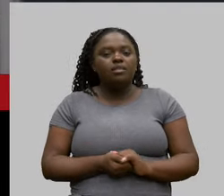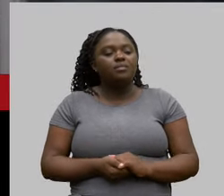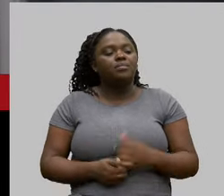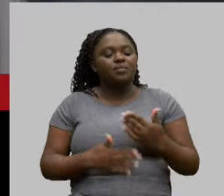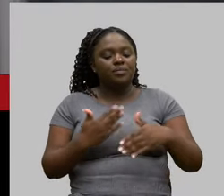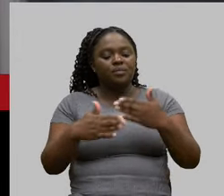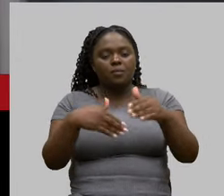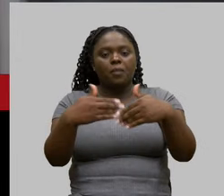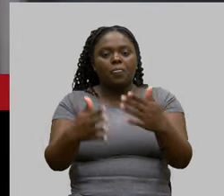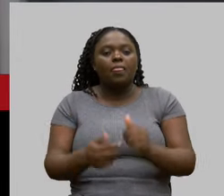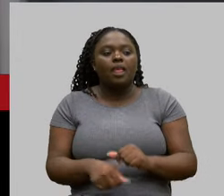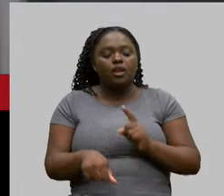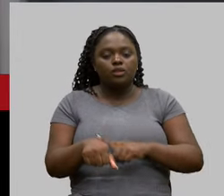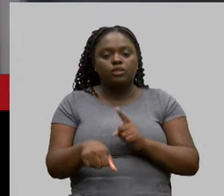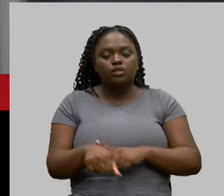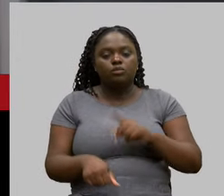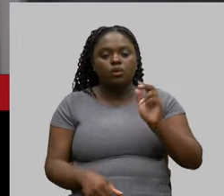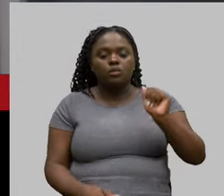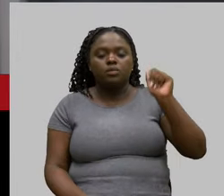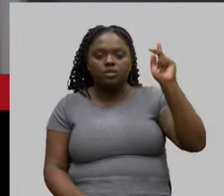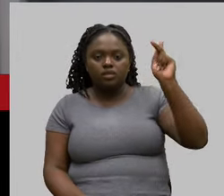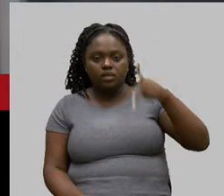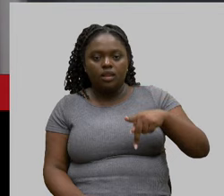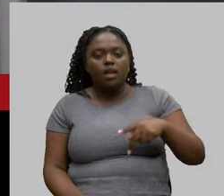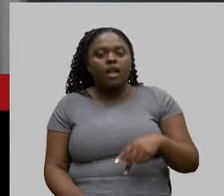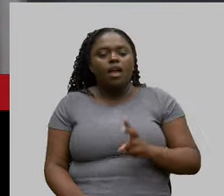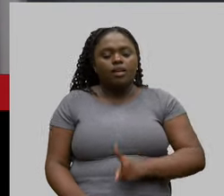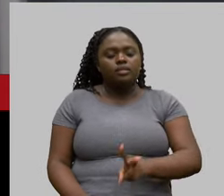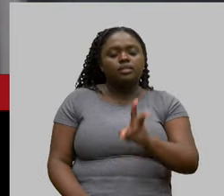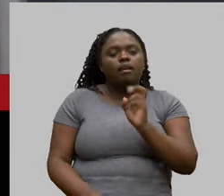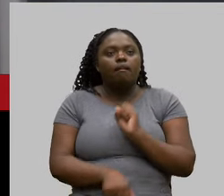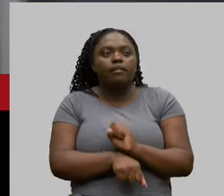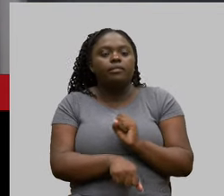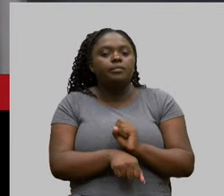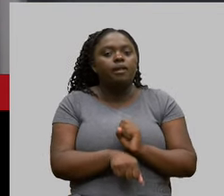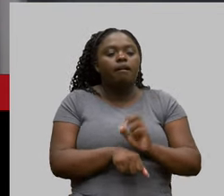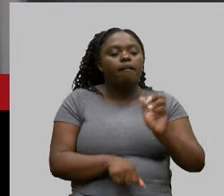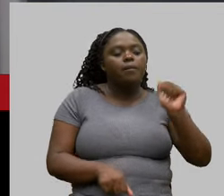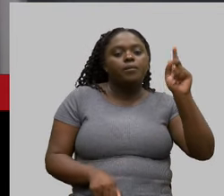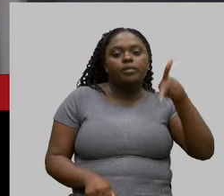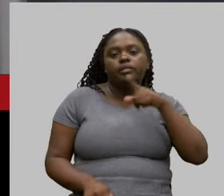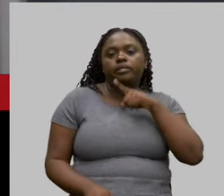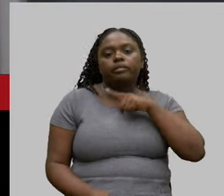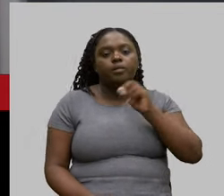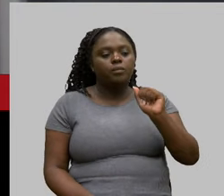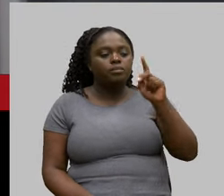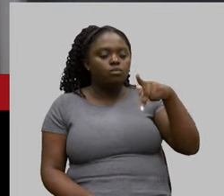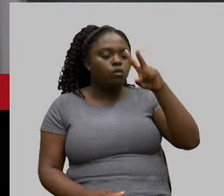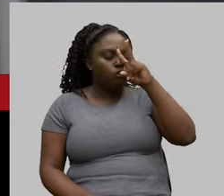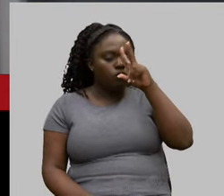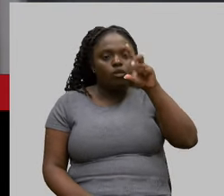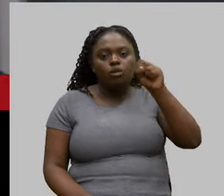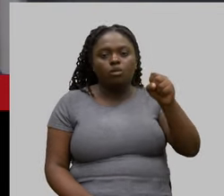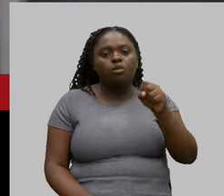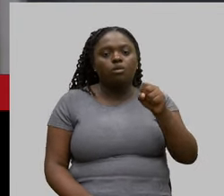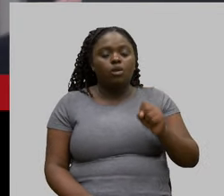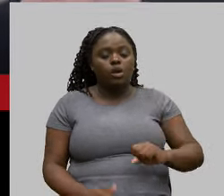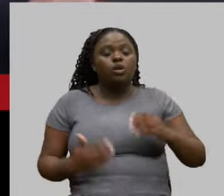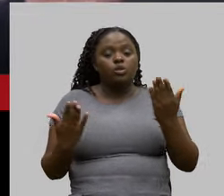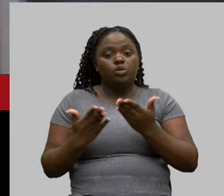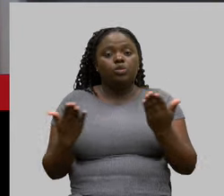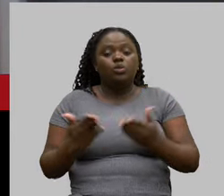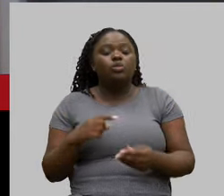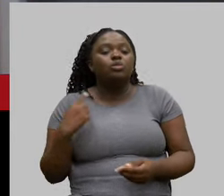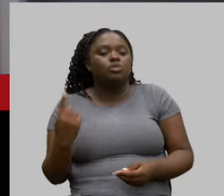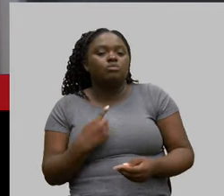o nosso tempo de aposentadoria a gente sempre naquela expectativa de aposentar de ter uma aposentadoria forte e tudo e hoje vamos aí com